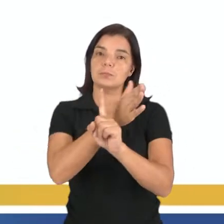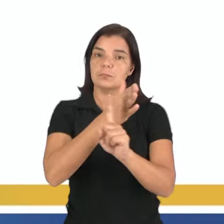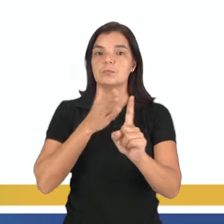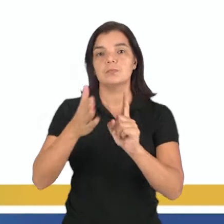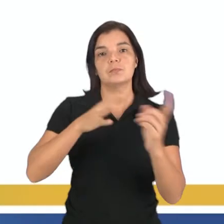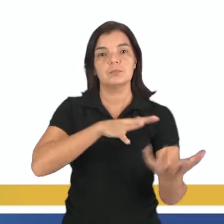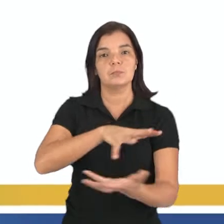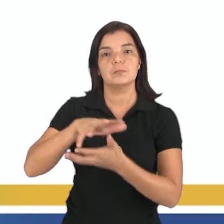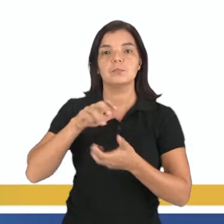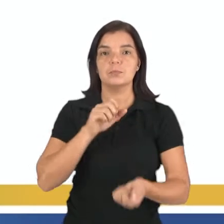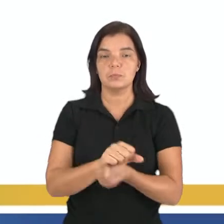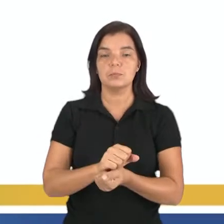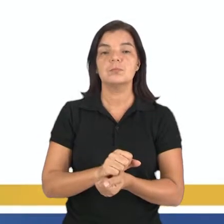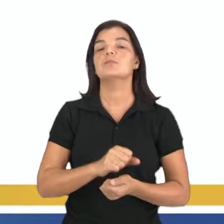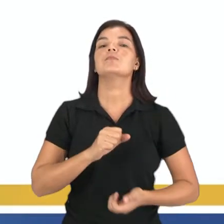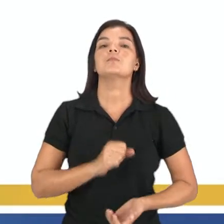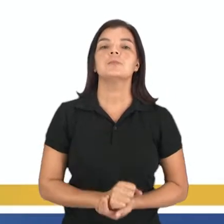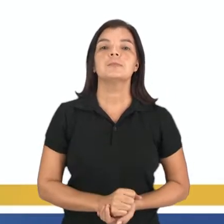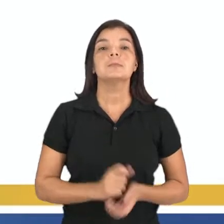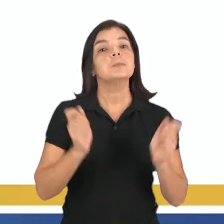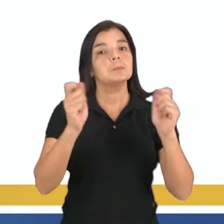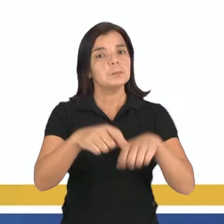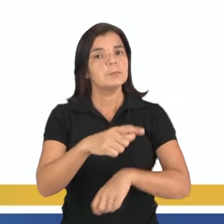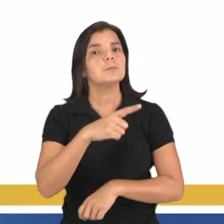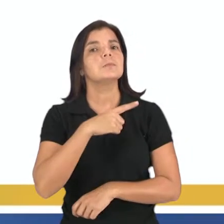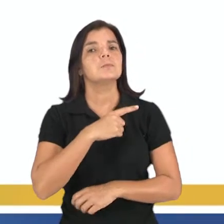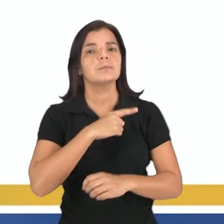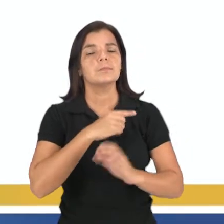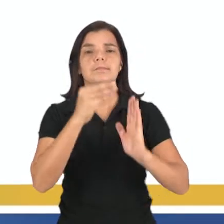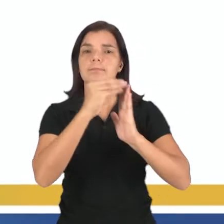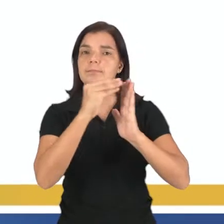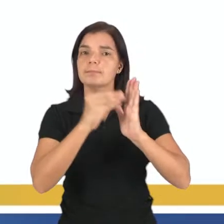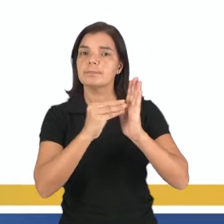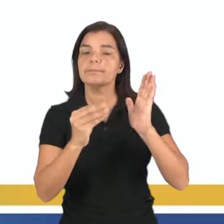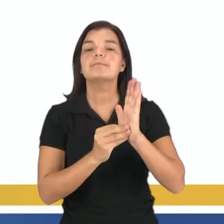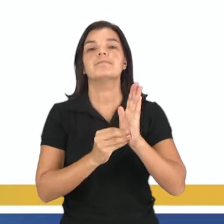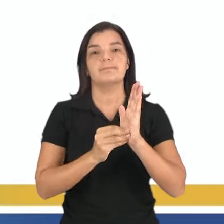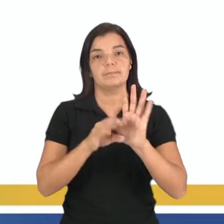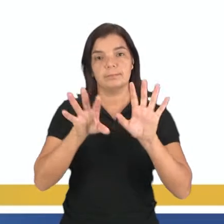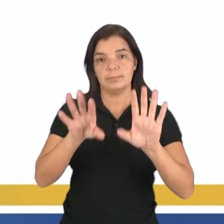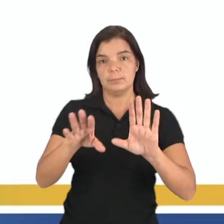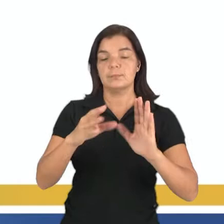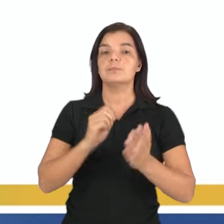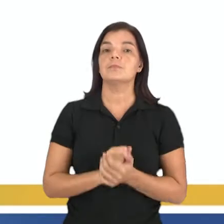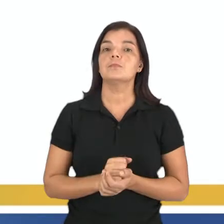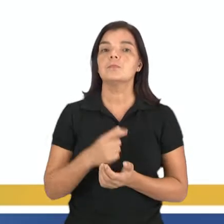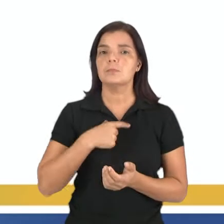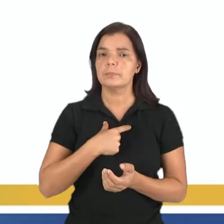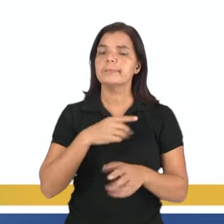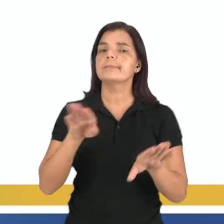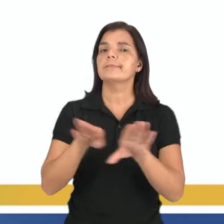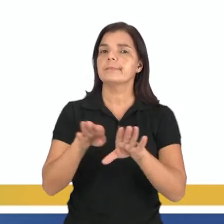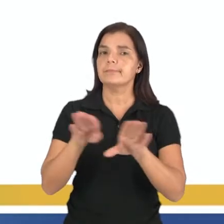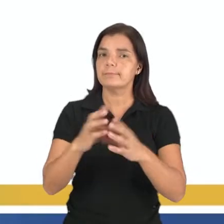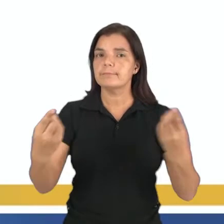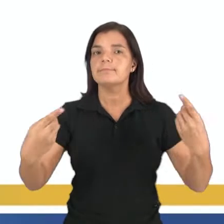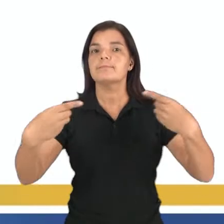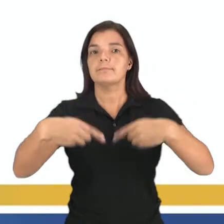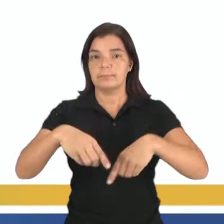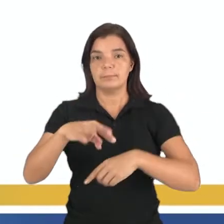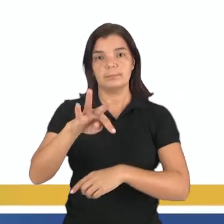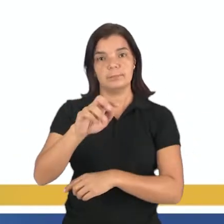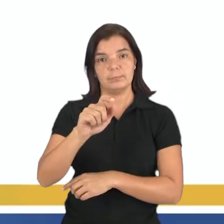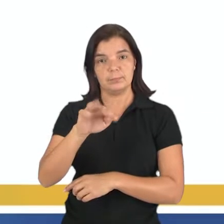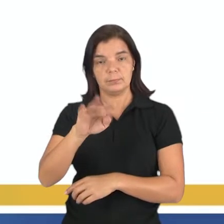mundo todo podem ser classificados nessa categoria, né? E se orientam por desafios